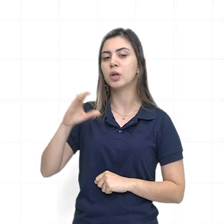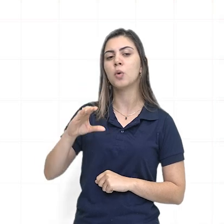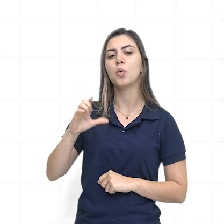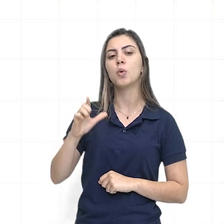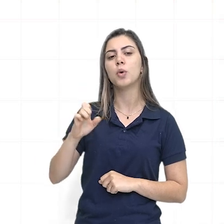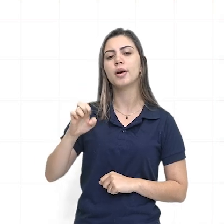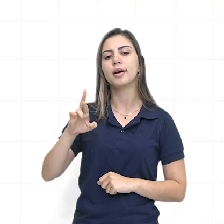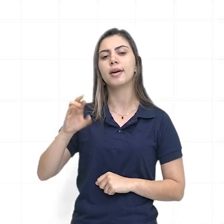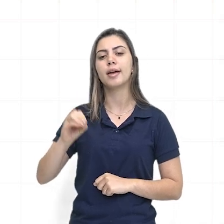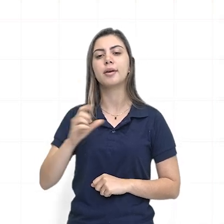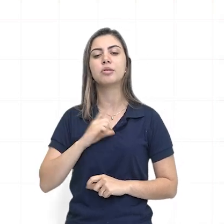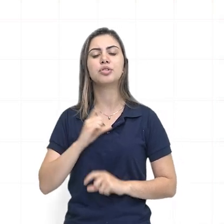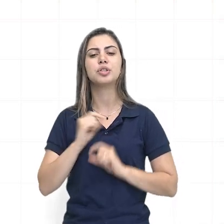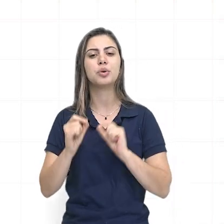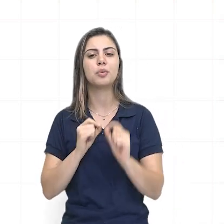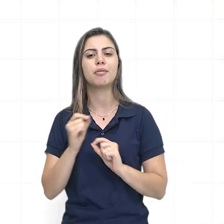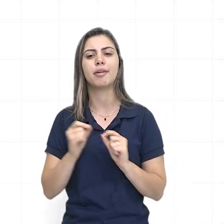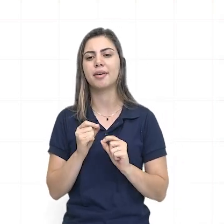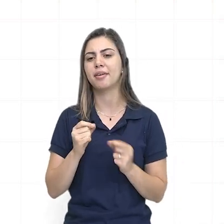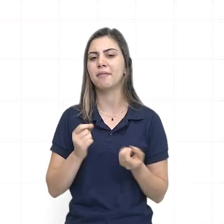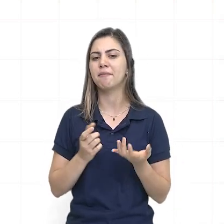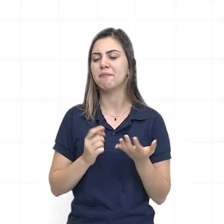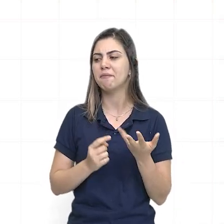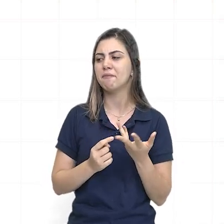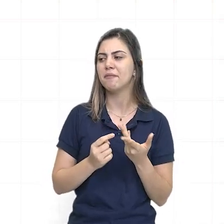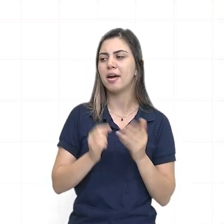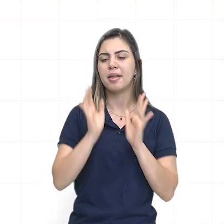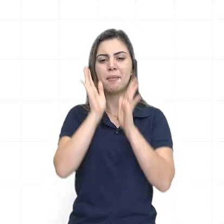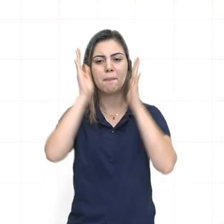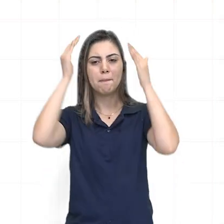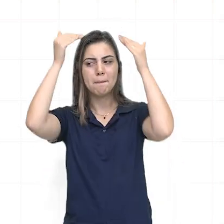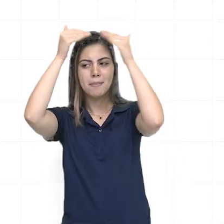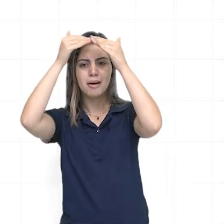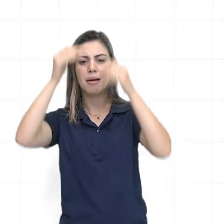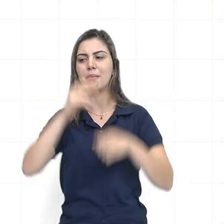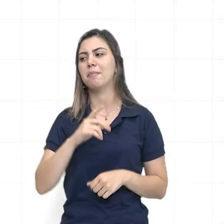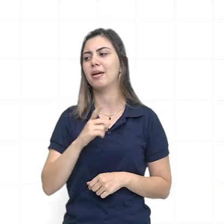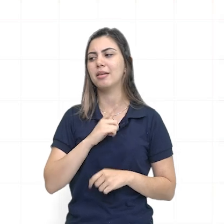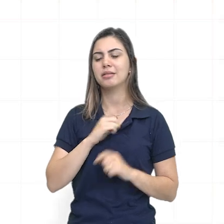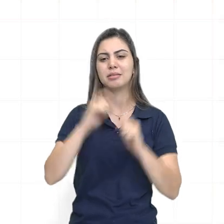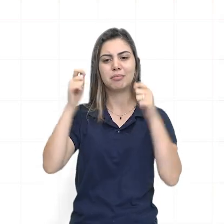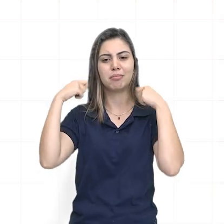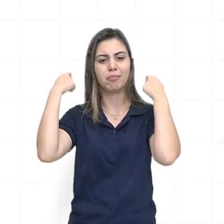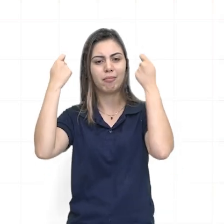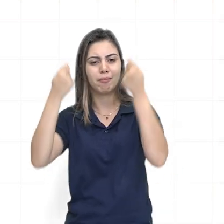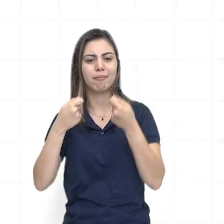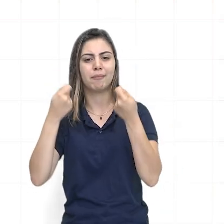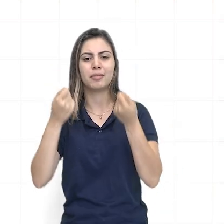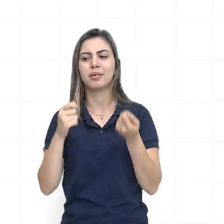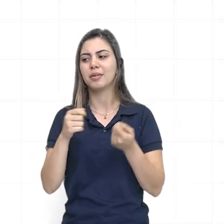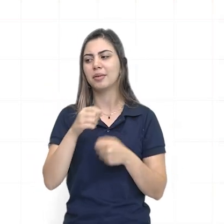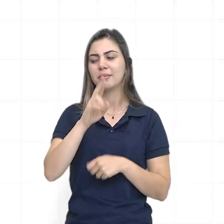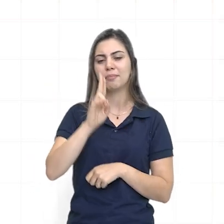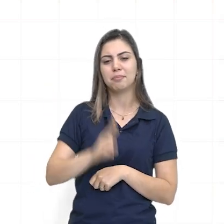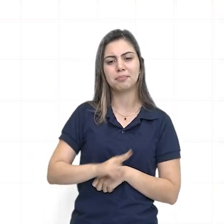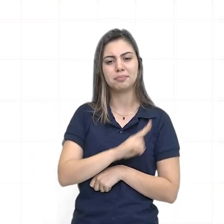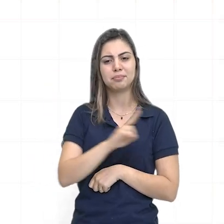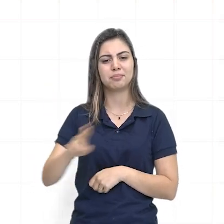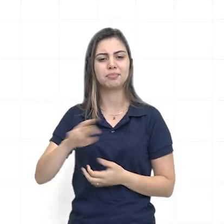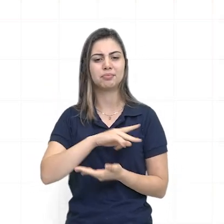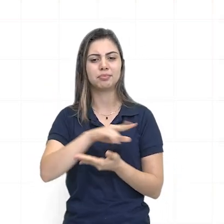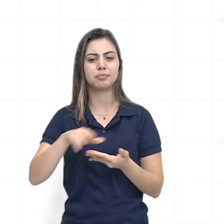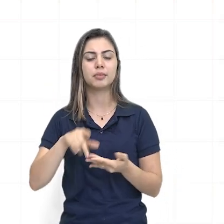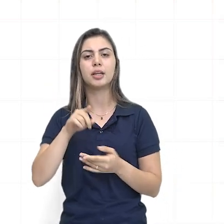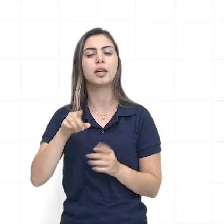pelo papa, bispos, abades, monges, párocos, né? E eles tinham uma função